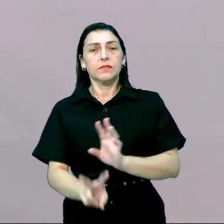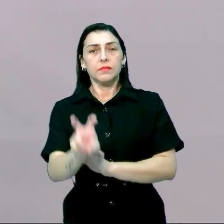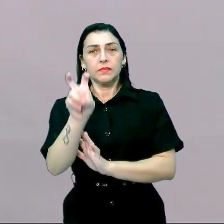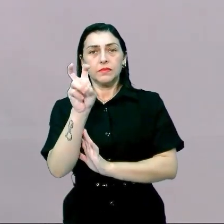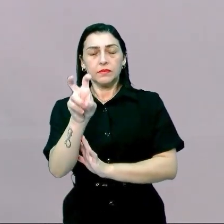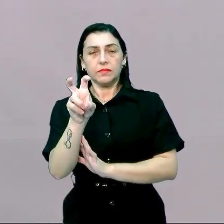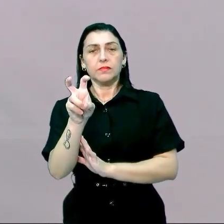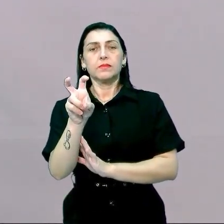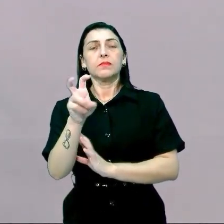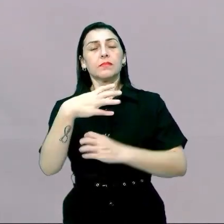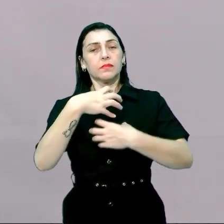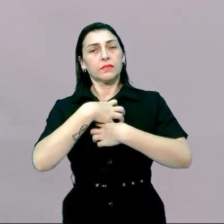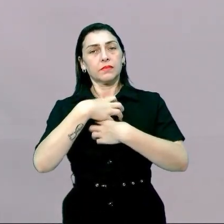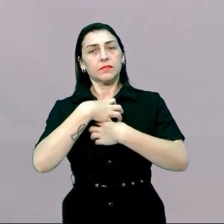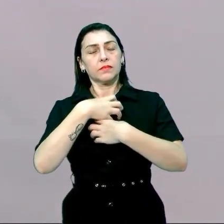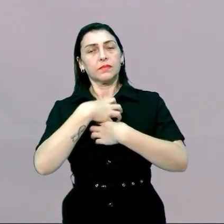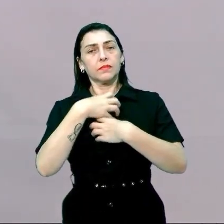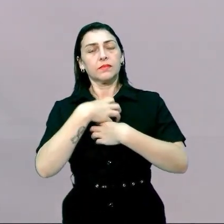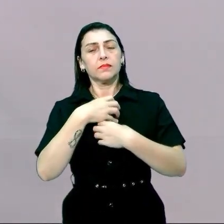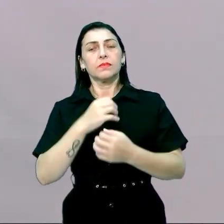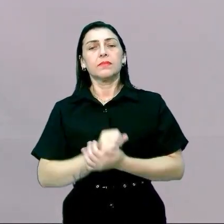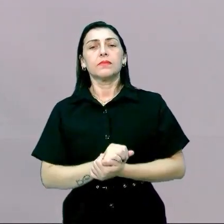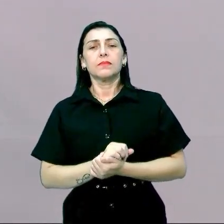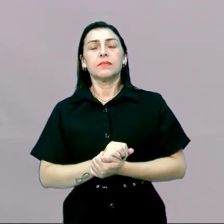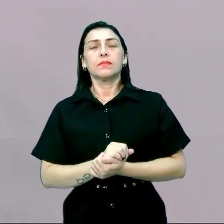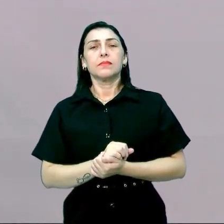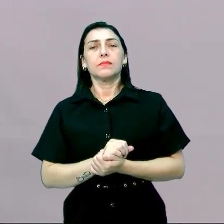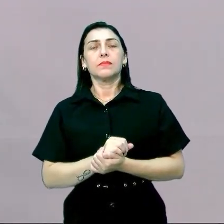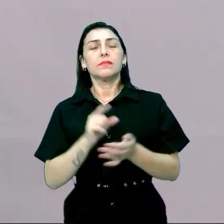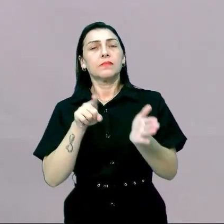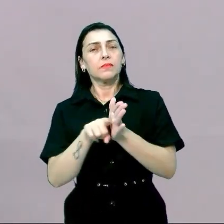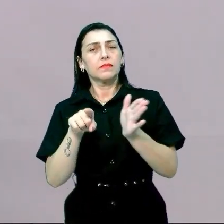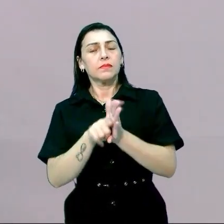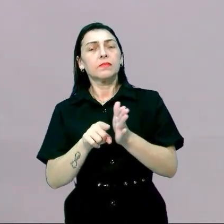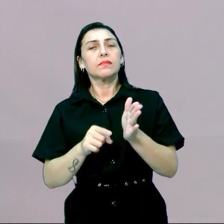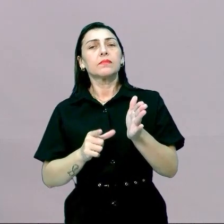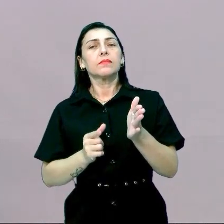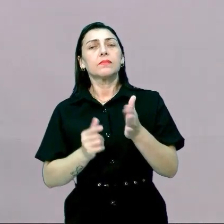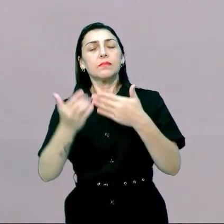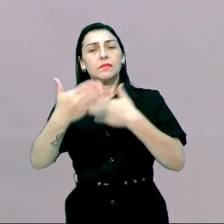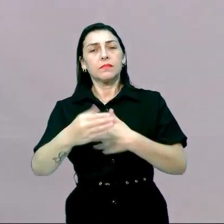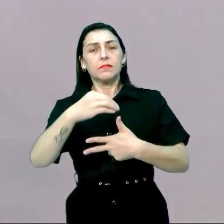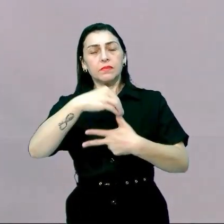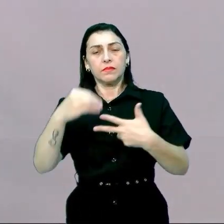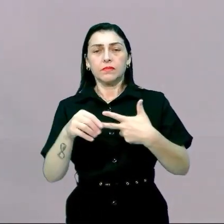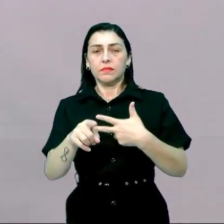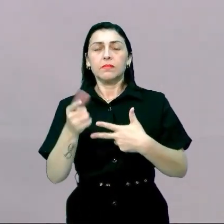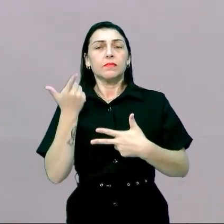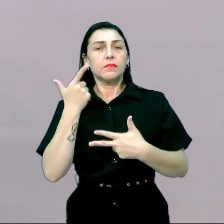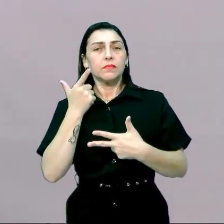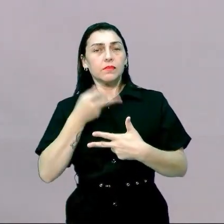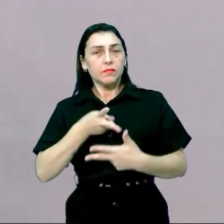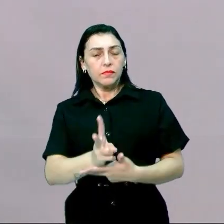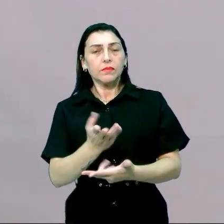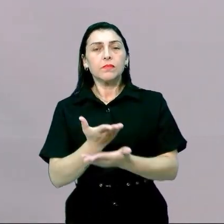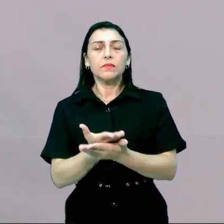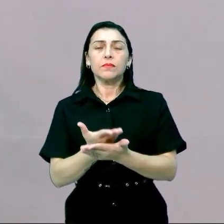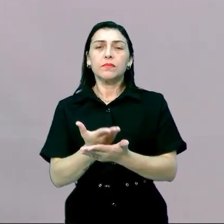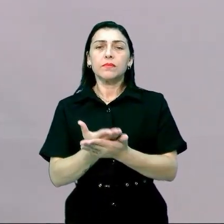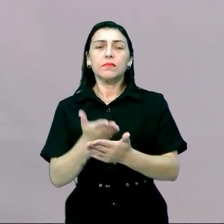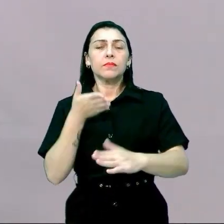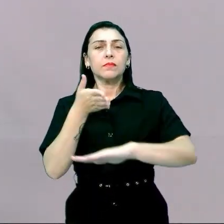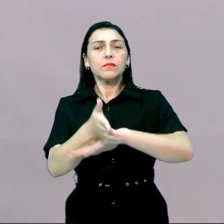5 sentidos, tá certo? E essas questões caem na prova do Enem de vocês. Continue estudando,